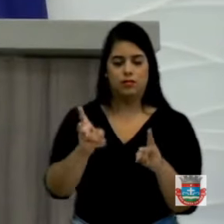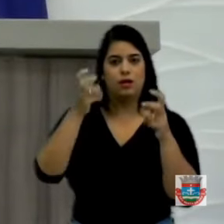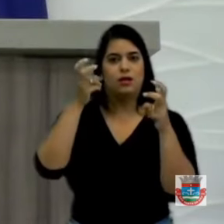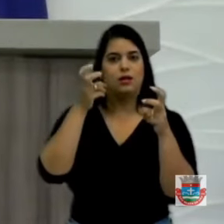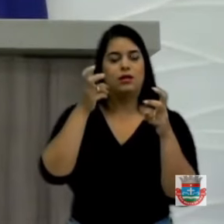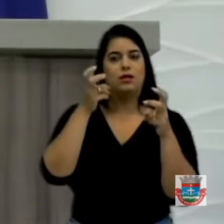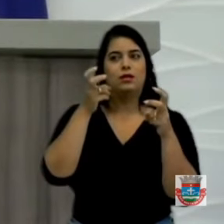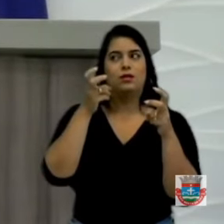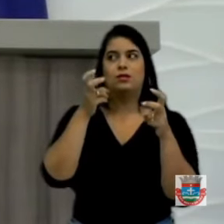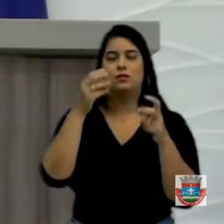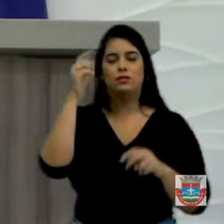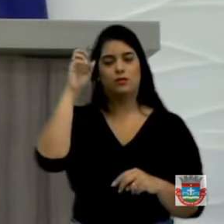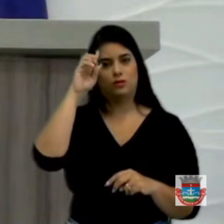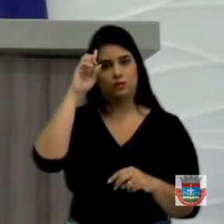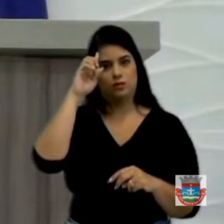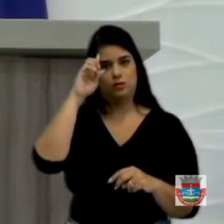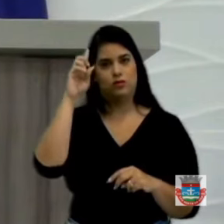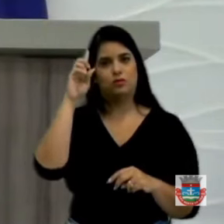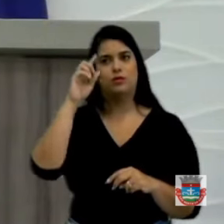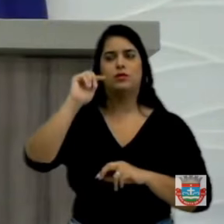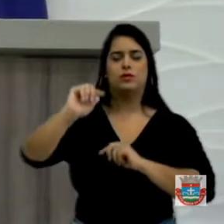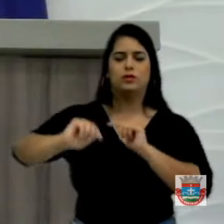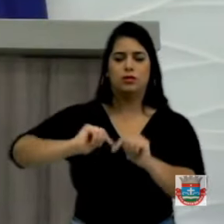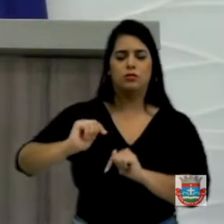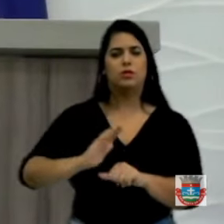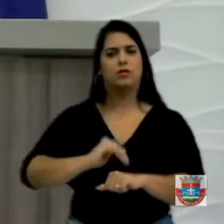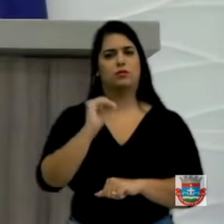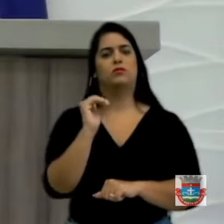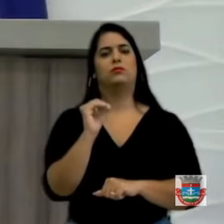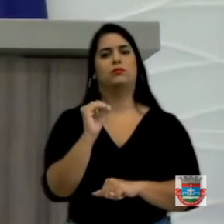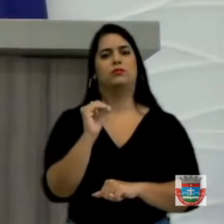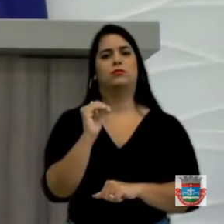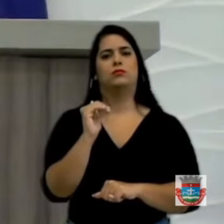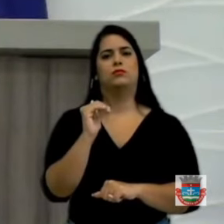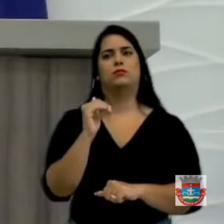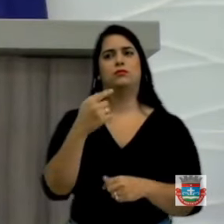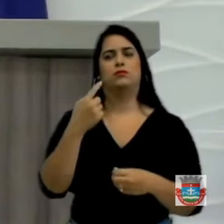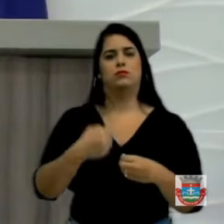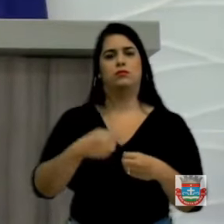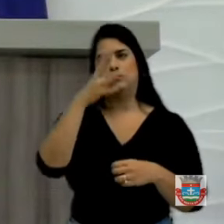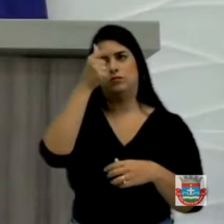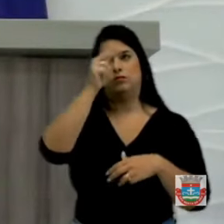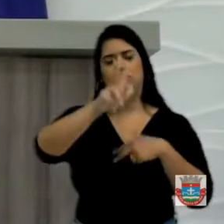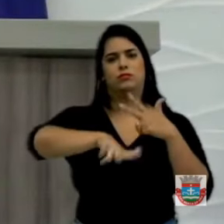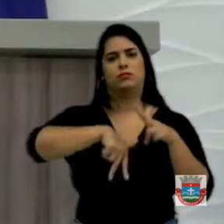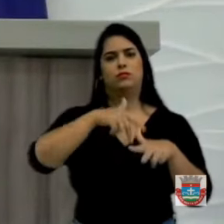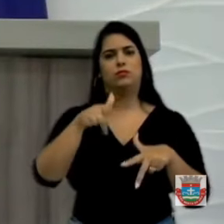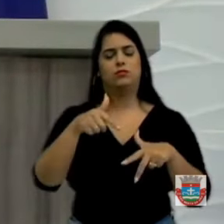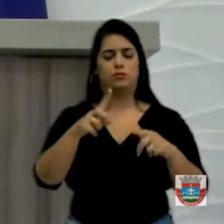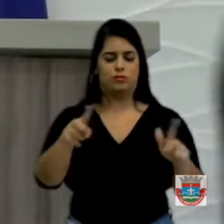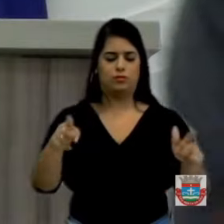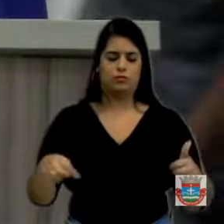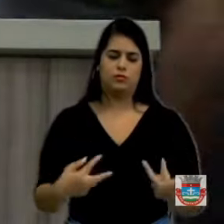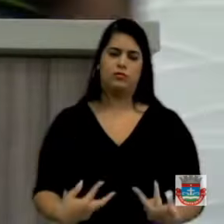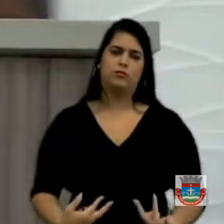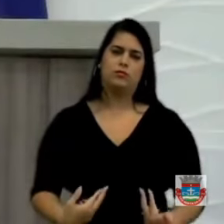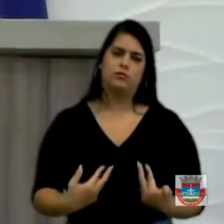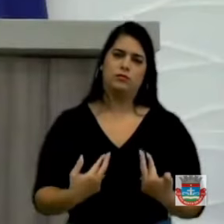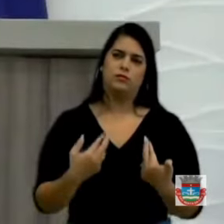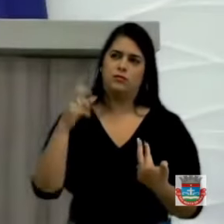sabe que cada dia se trabalha mais por nosso São Bentense. O bloco cirúrgico, se Deus